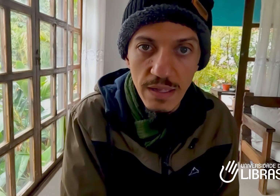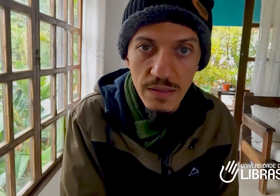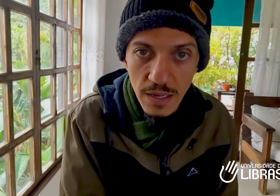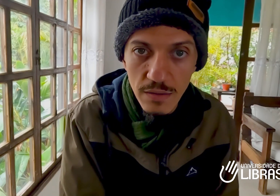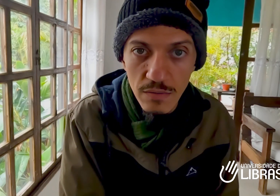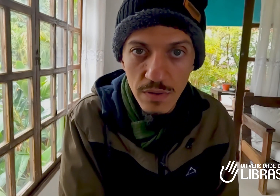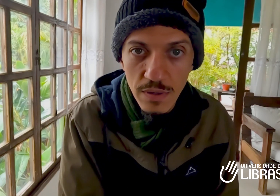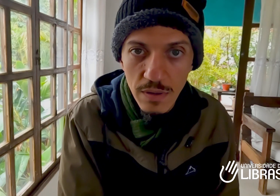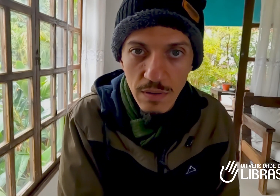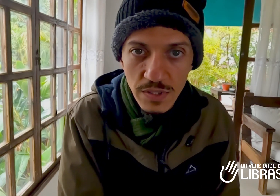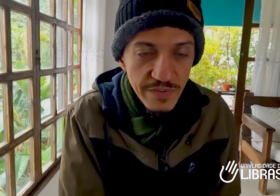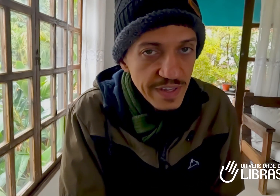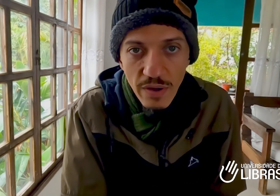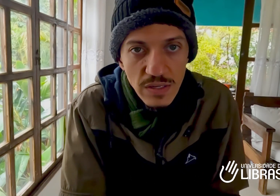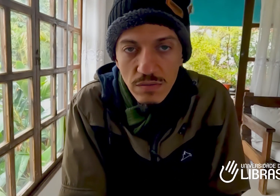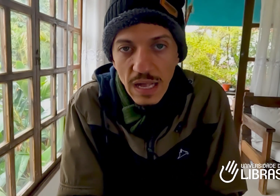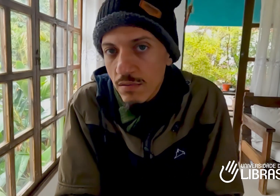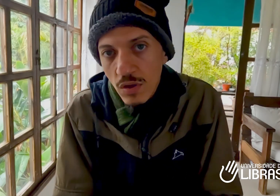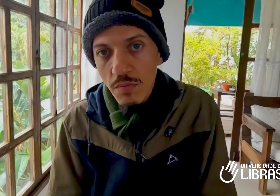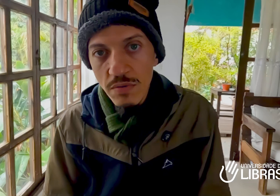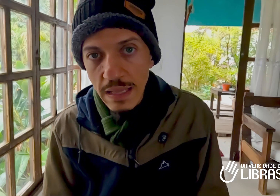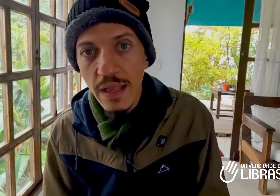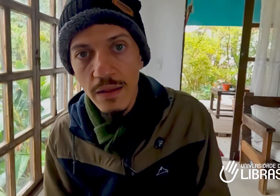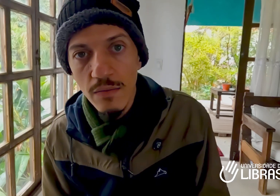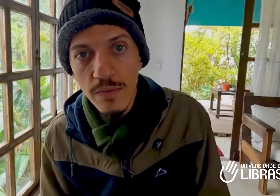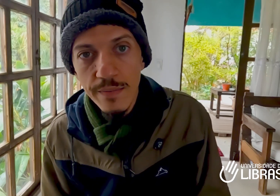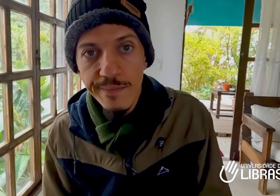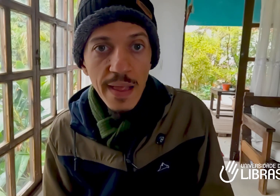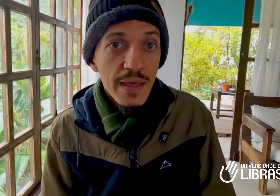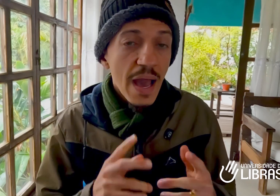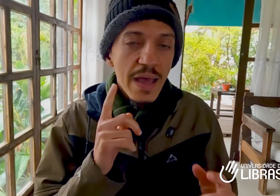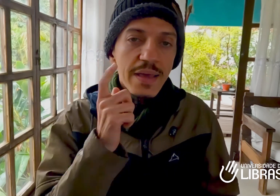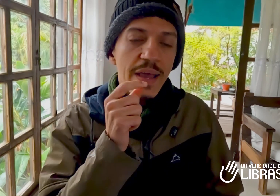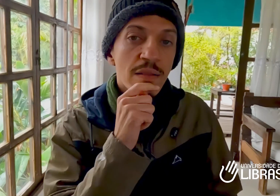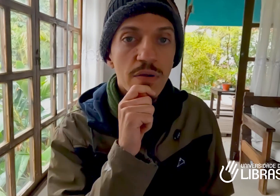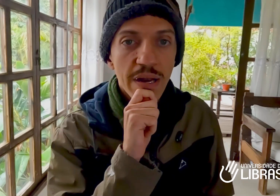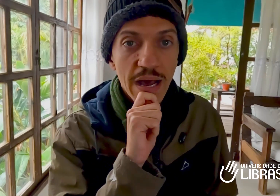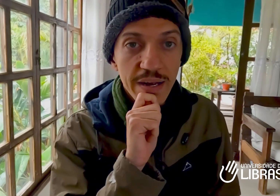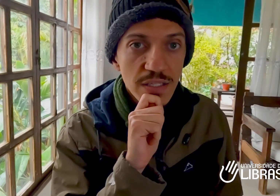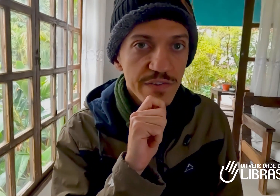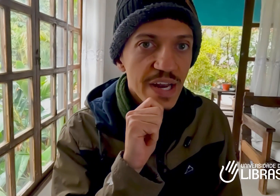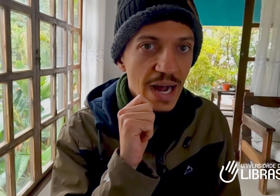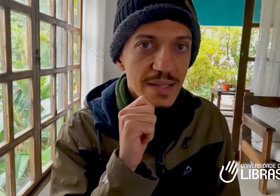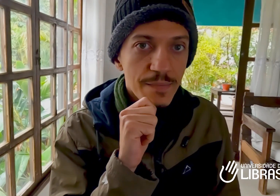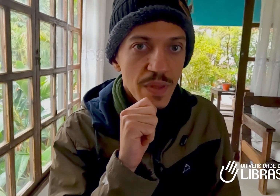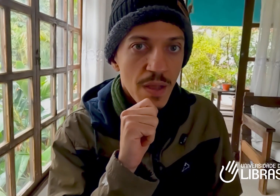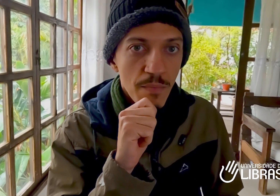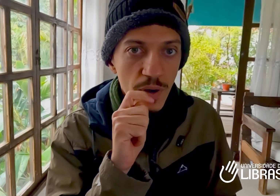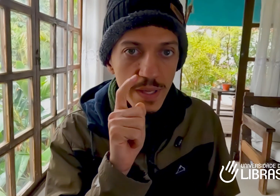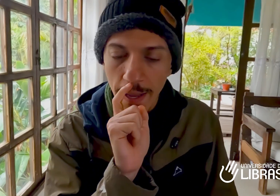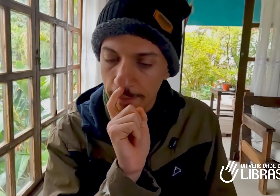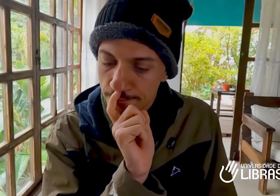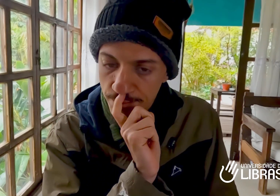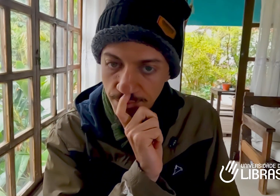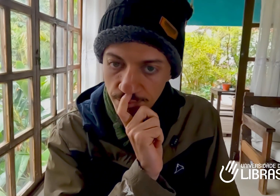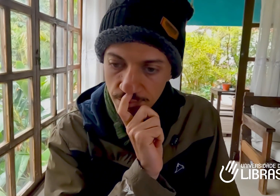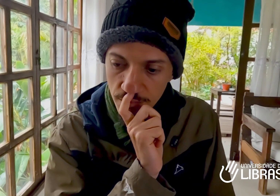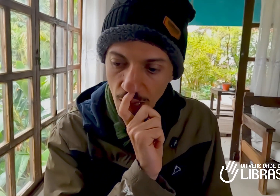está tentando, você vai ter o resultado que todo mundo está tendo. E é aí que entra a grande virada,